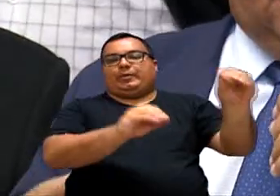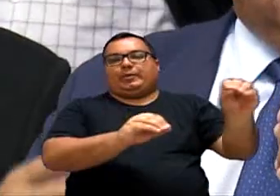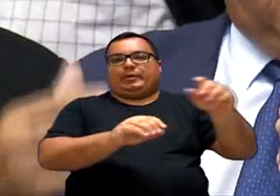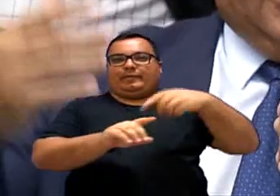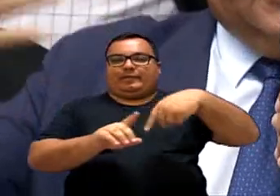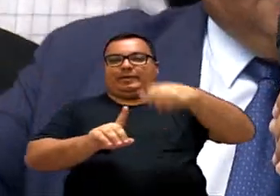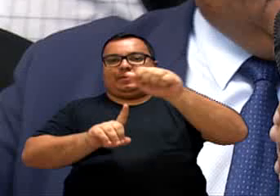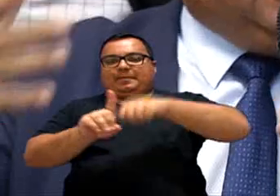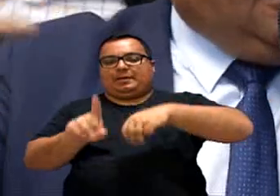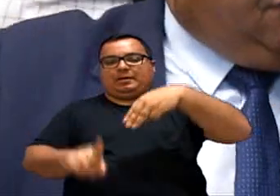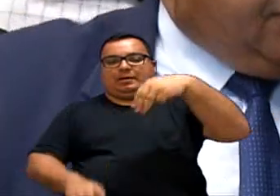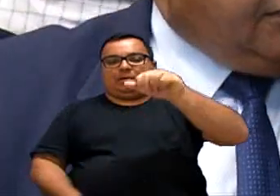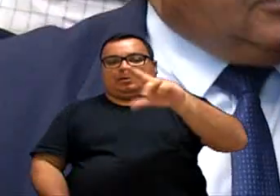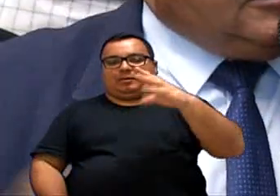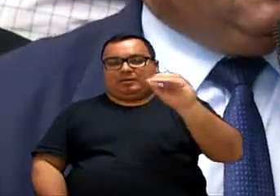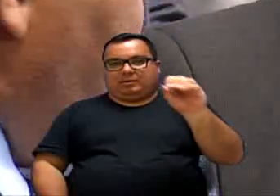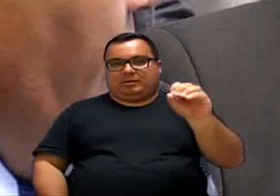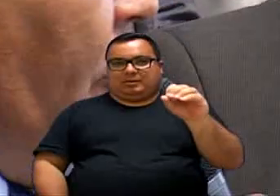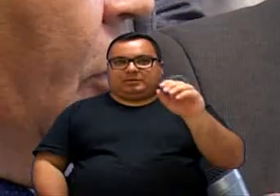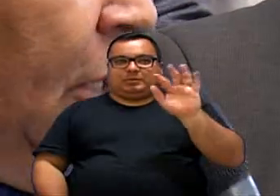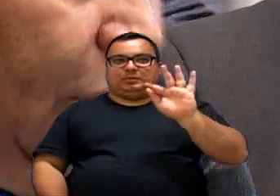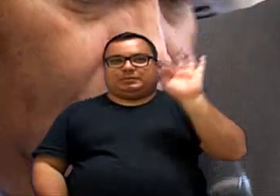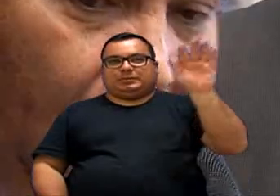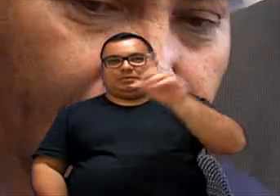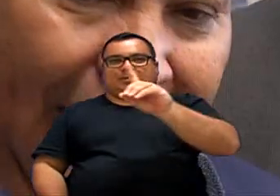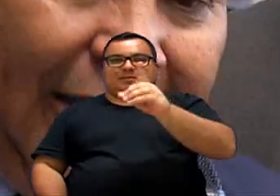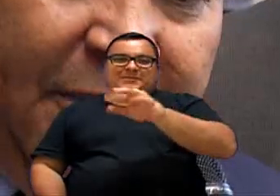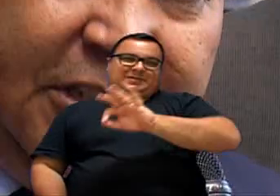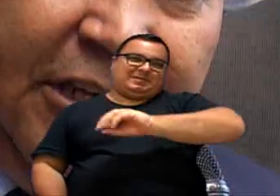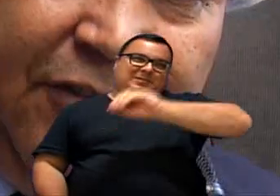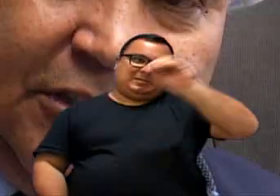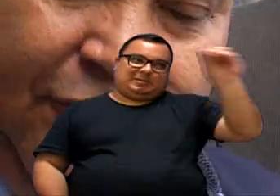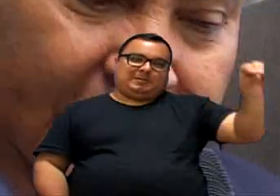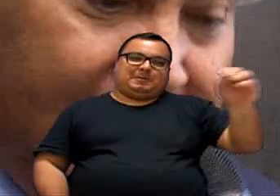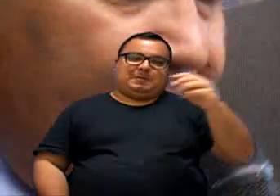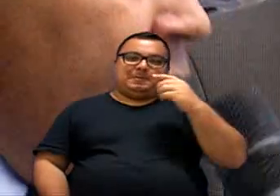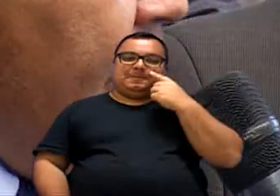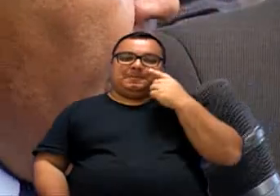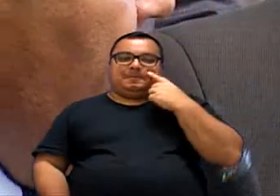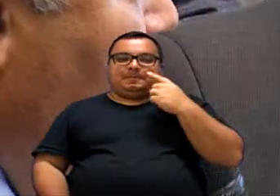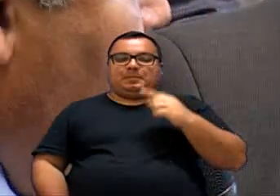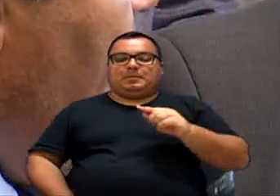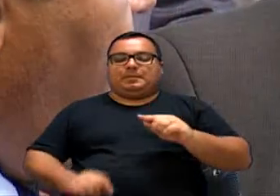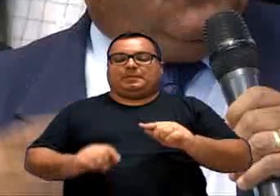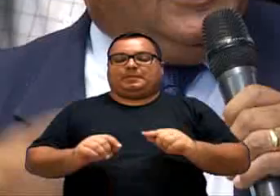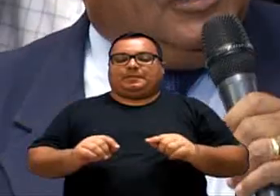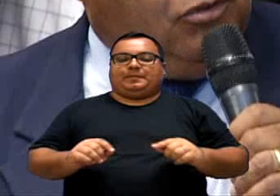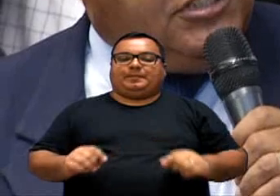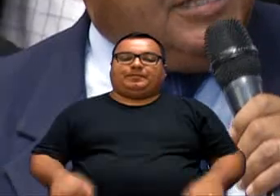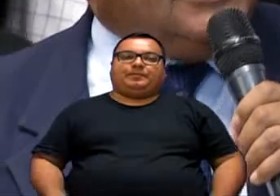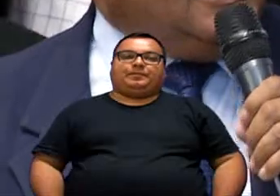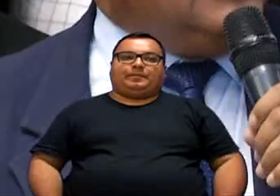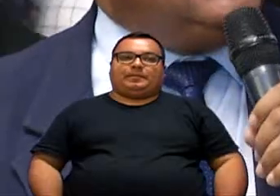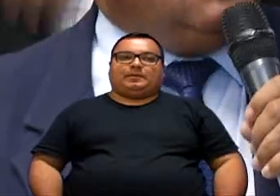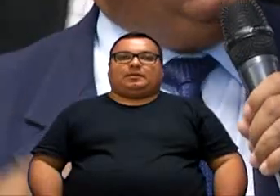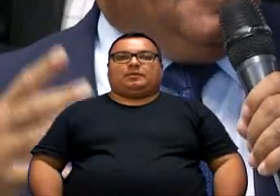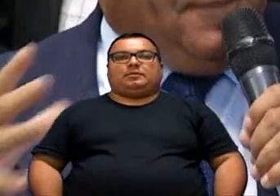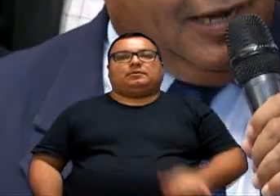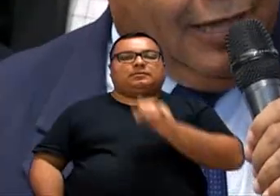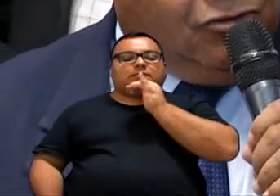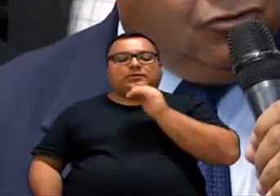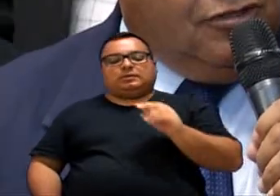acredito que vai ganhar, porque lá na frente, nós sabe, eu tenho falado na mesma entrevista, França, que os vereadores dessa casa